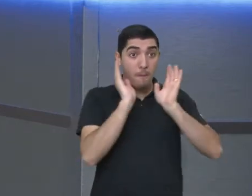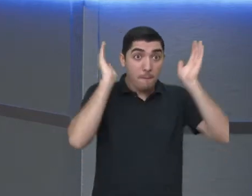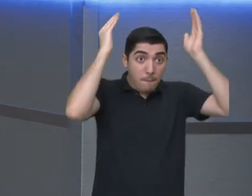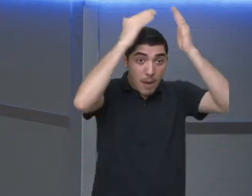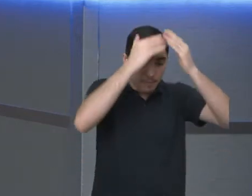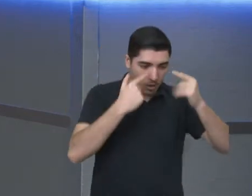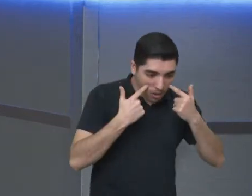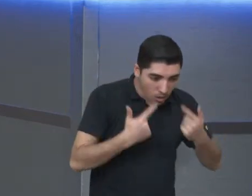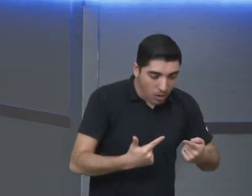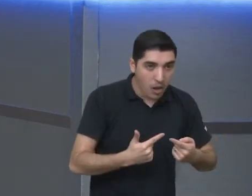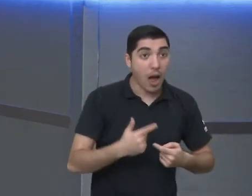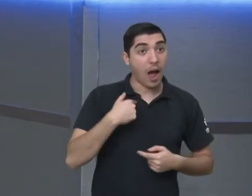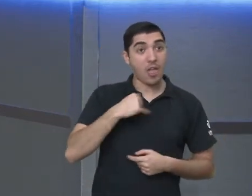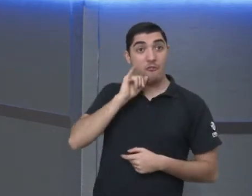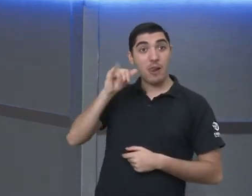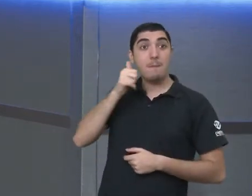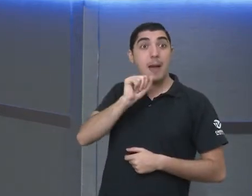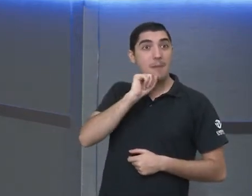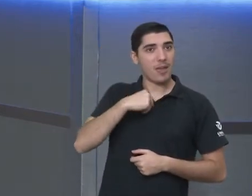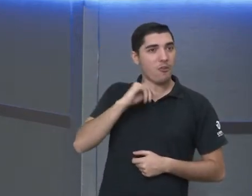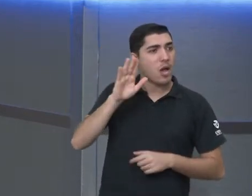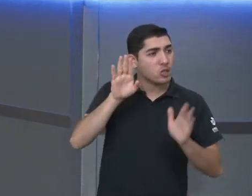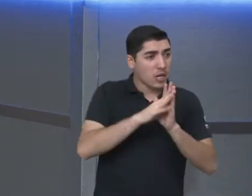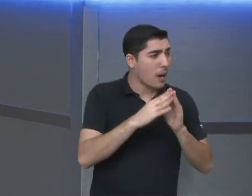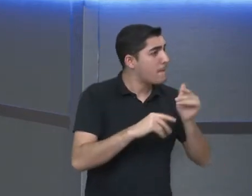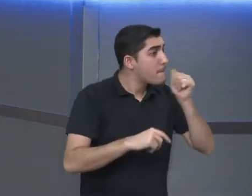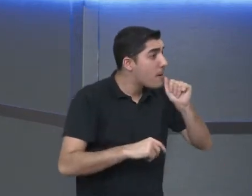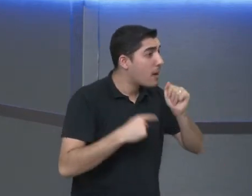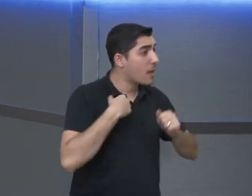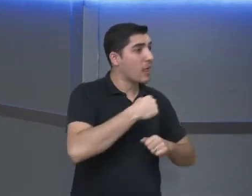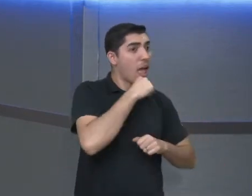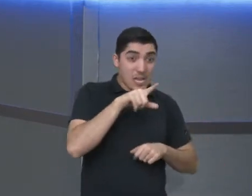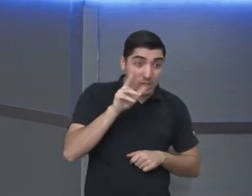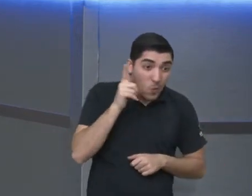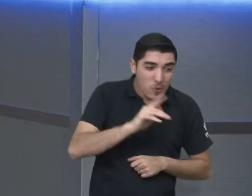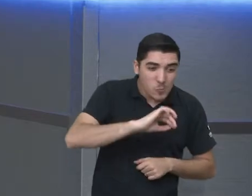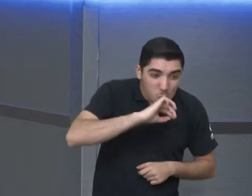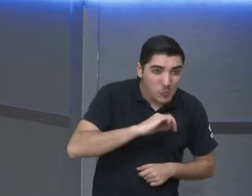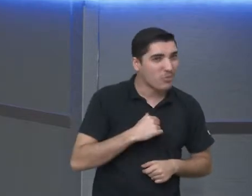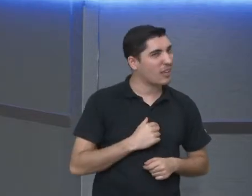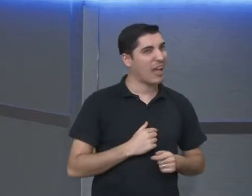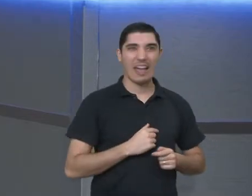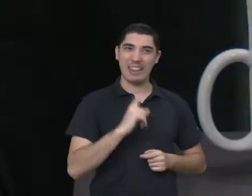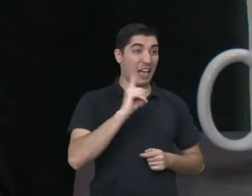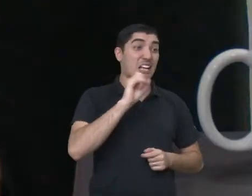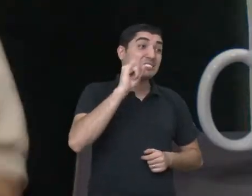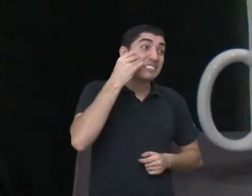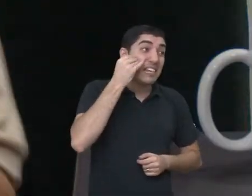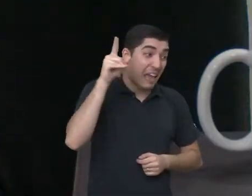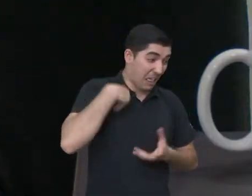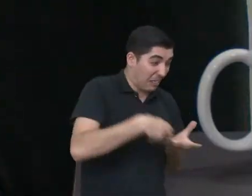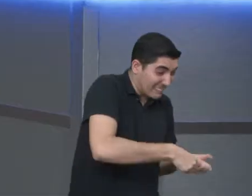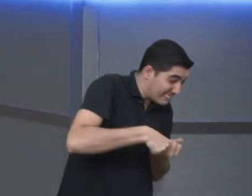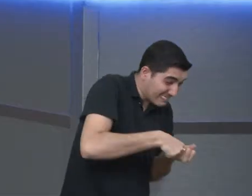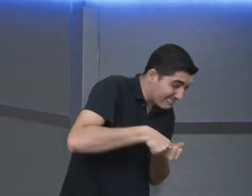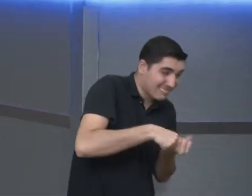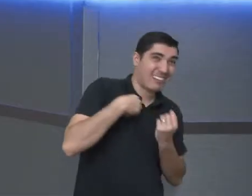pode entrevistar ele. Eu falei, mas por quê? Porque é a Globo que está mandando imagem e som para fora do país.